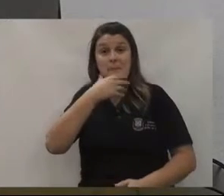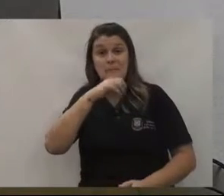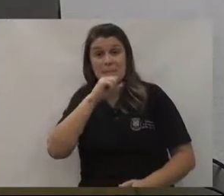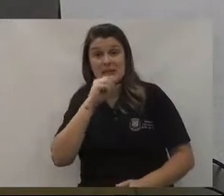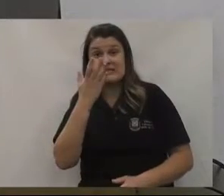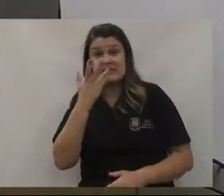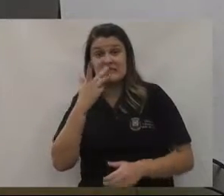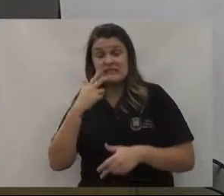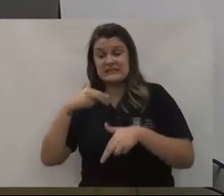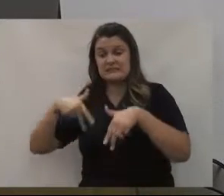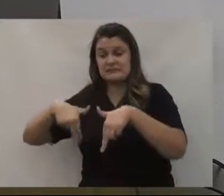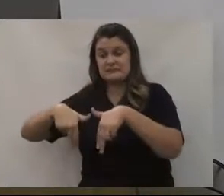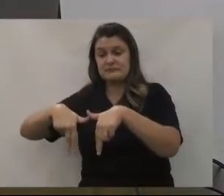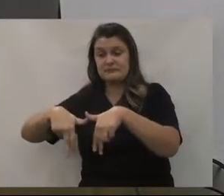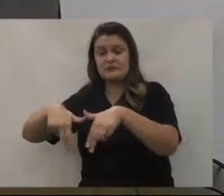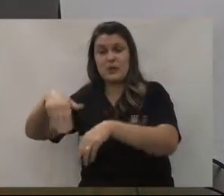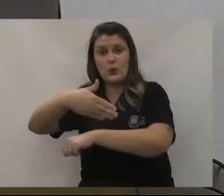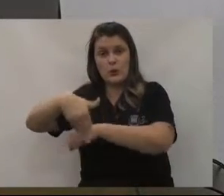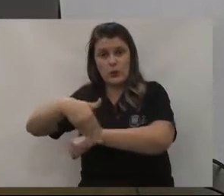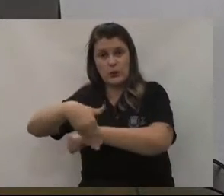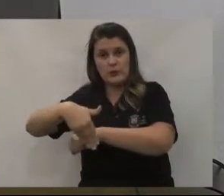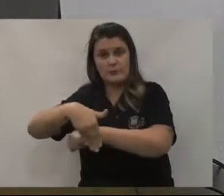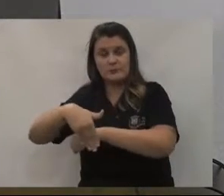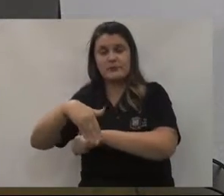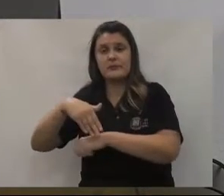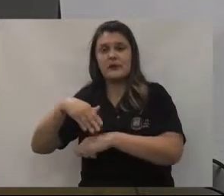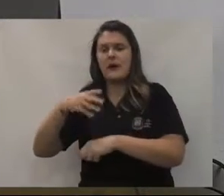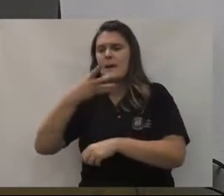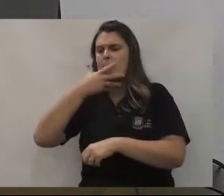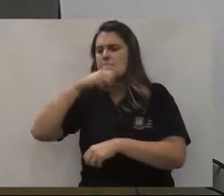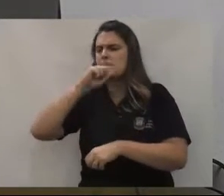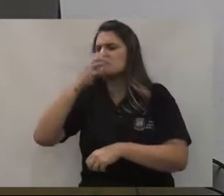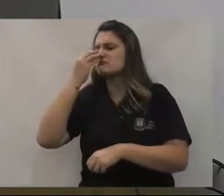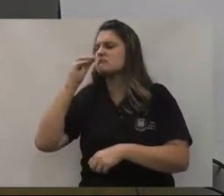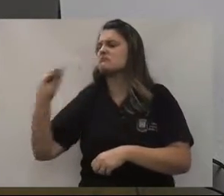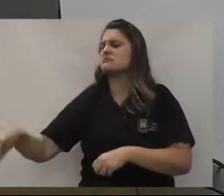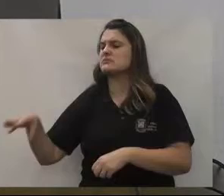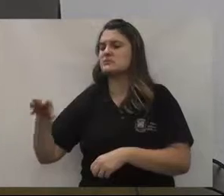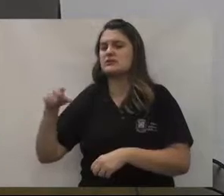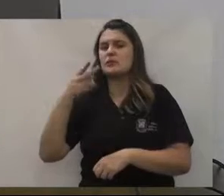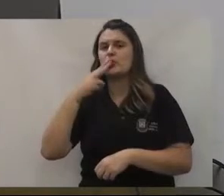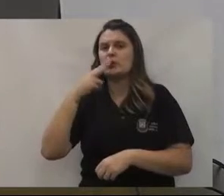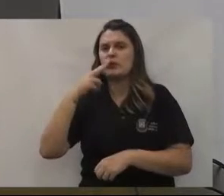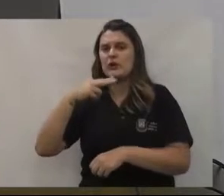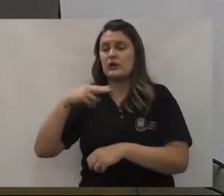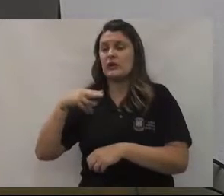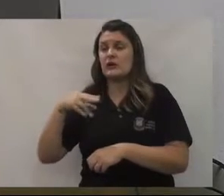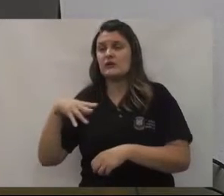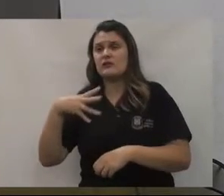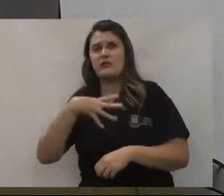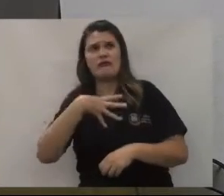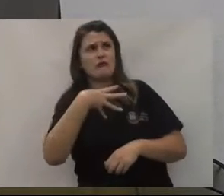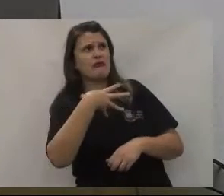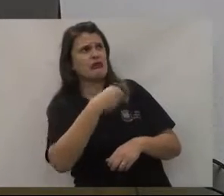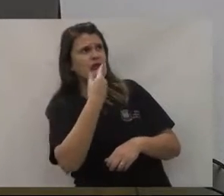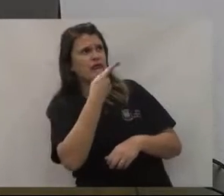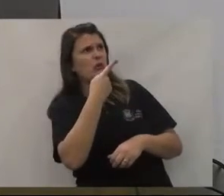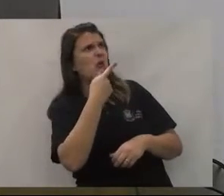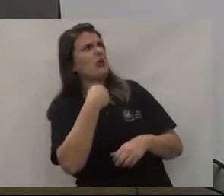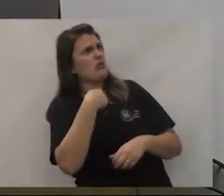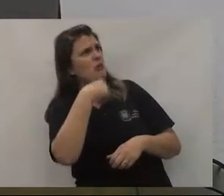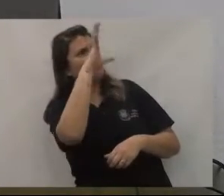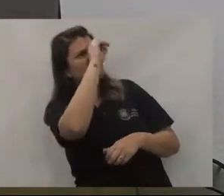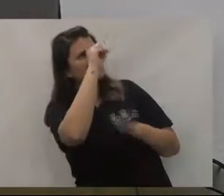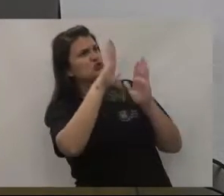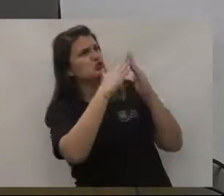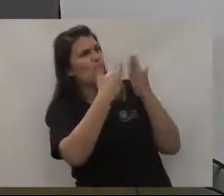criança estava andando pela rua dessa cidade e o pai jogou a carteira de cigarro na rua. O filho foi lá junto e disse: pai, eu aprendi na escola que lixo a gente põe